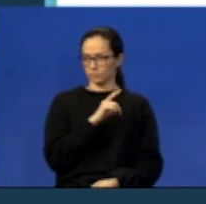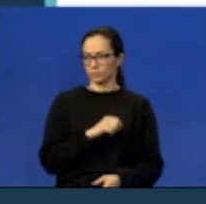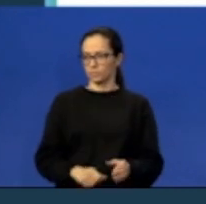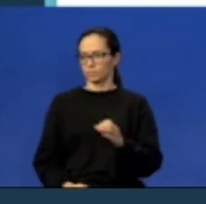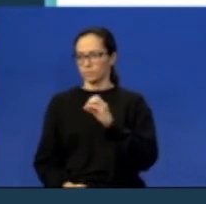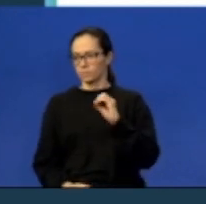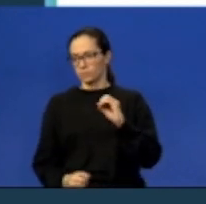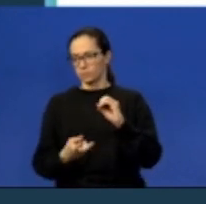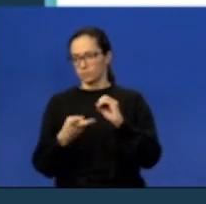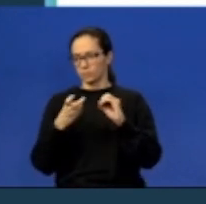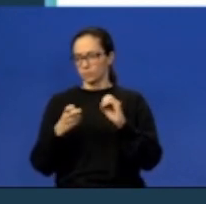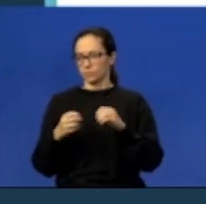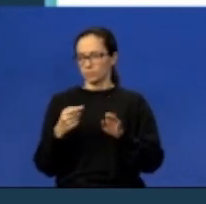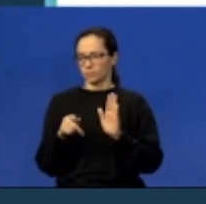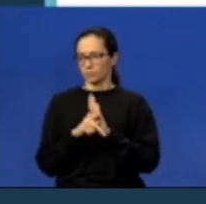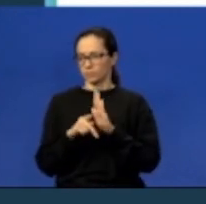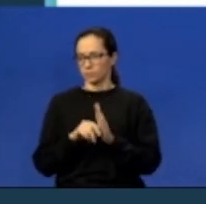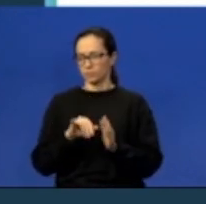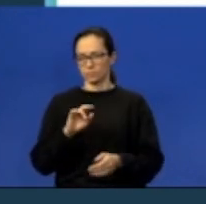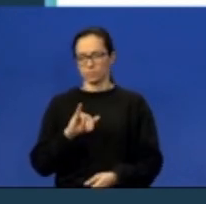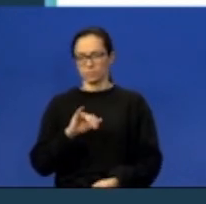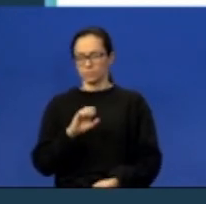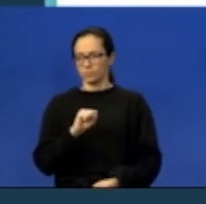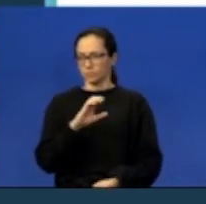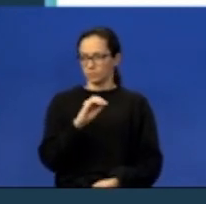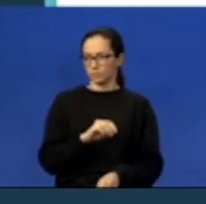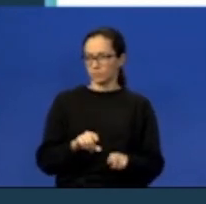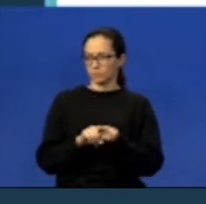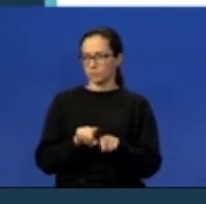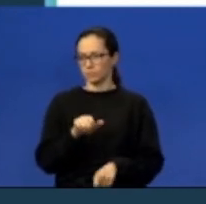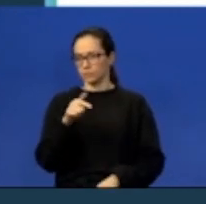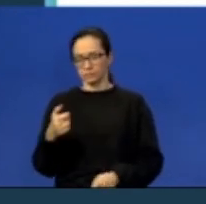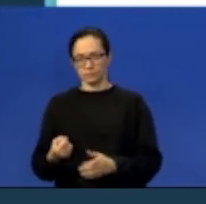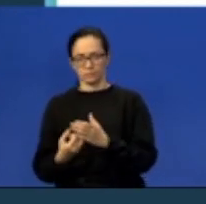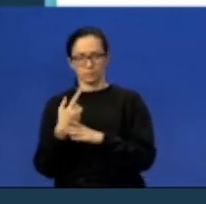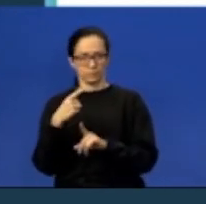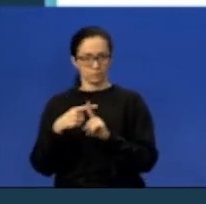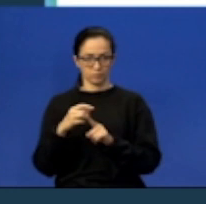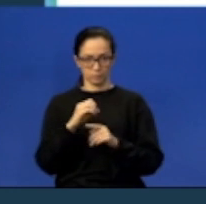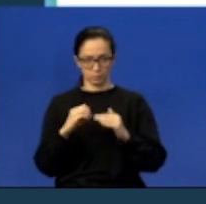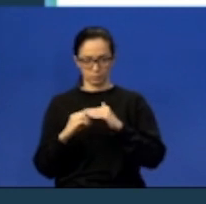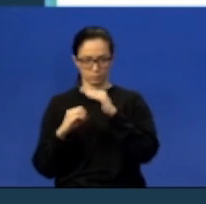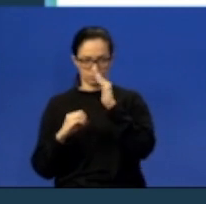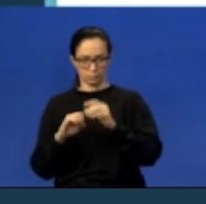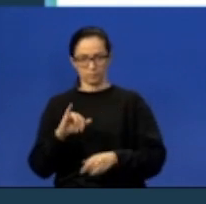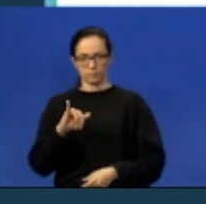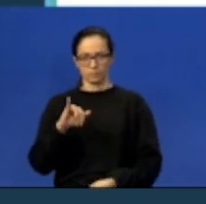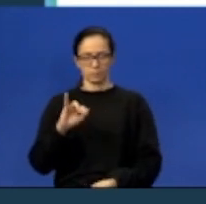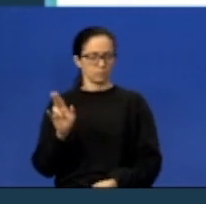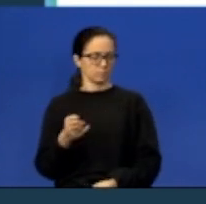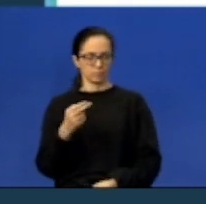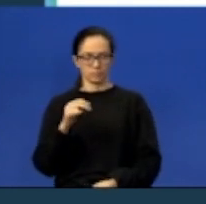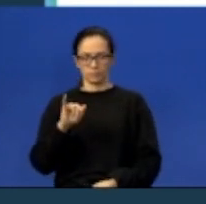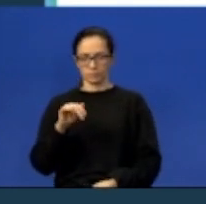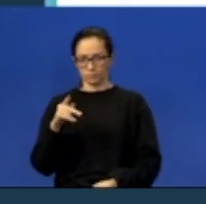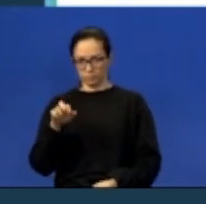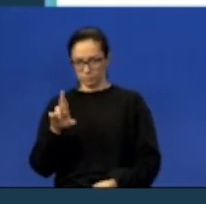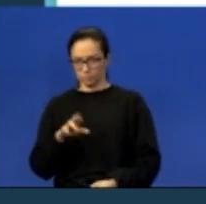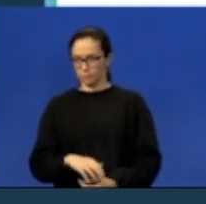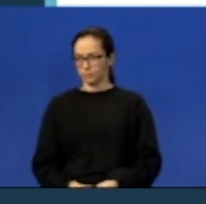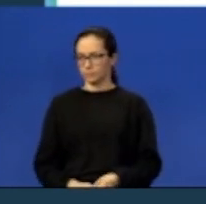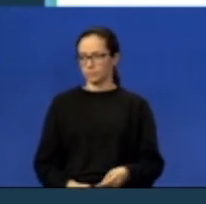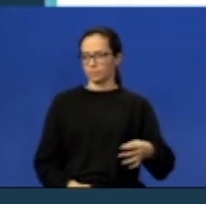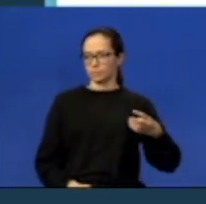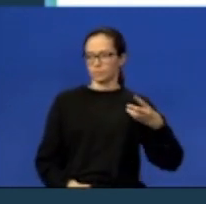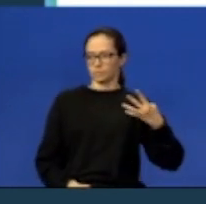ou próximo a 0 são denominadas isodensas e densidades com valores positivos e acima de 0 são denominadas hiperdensas. Item 4, as